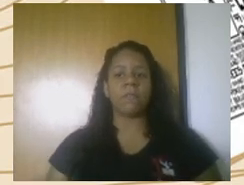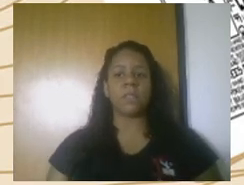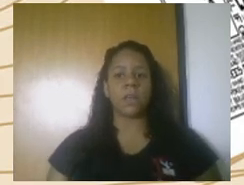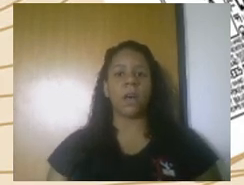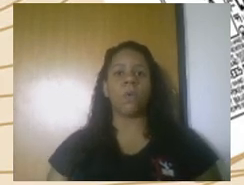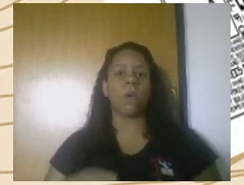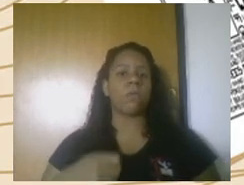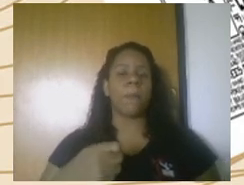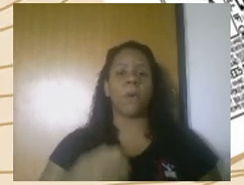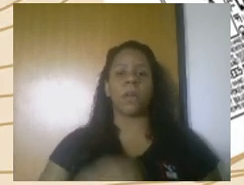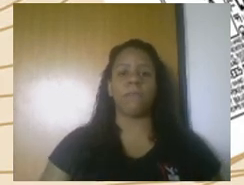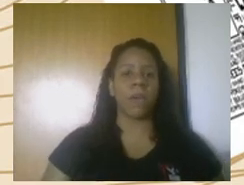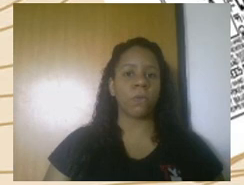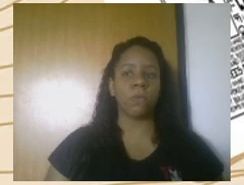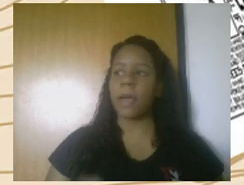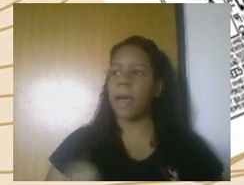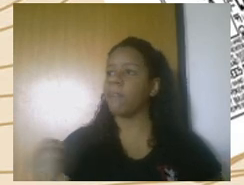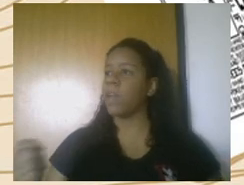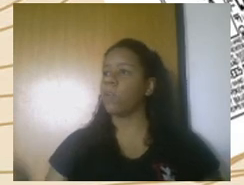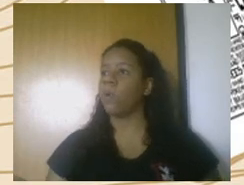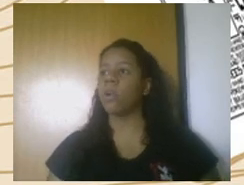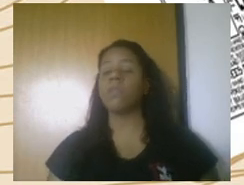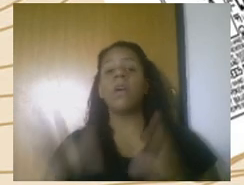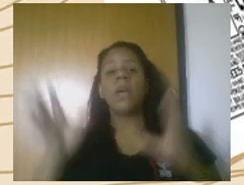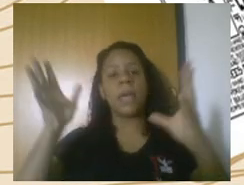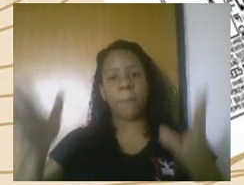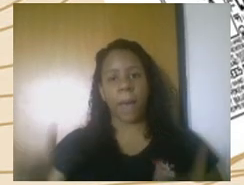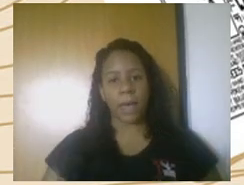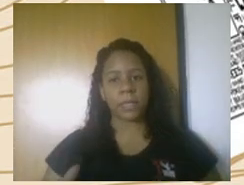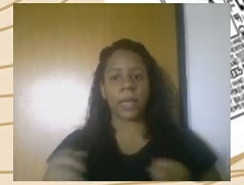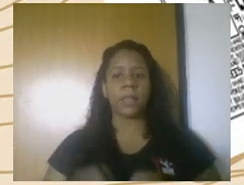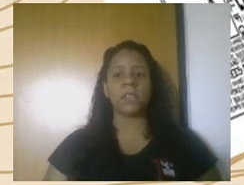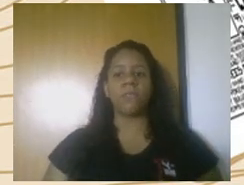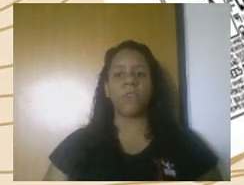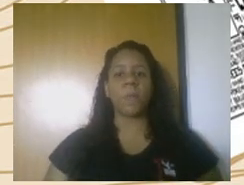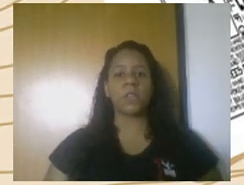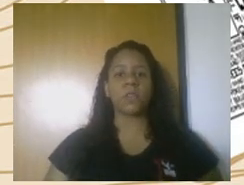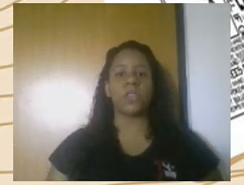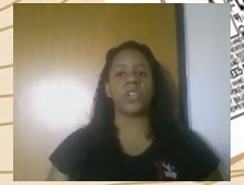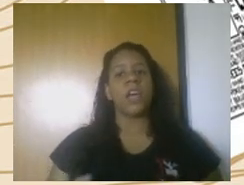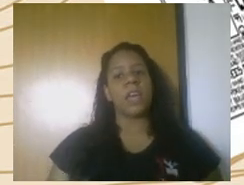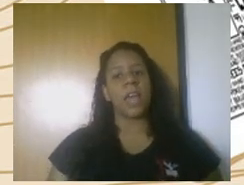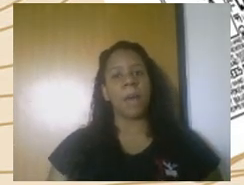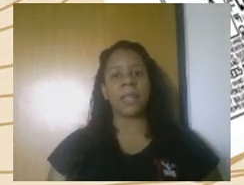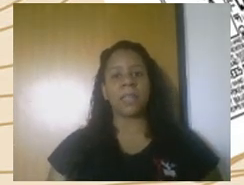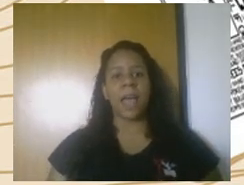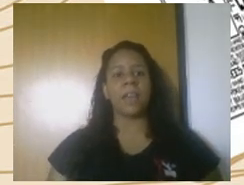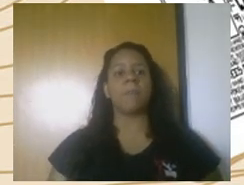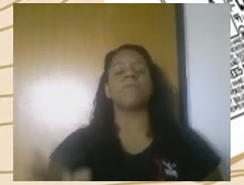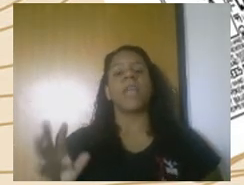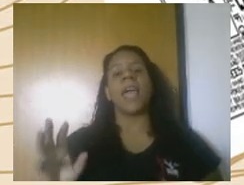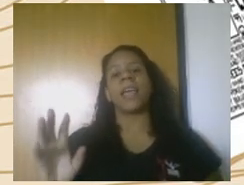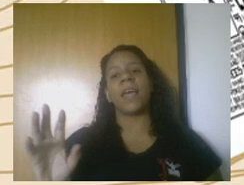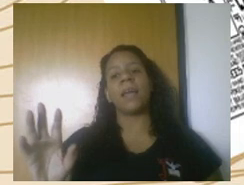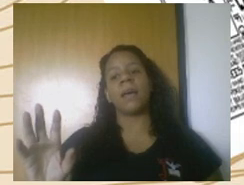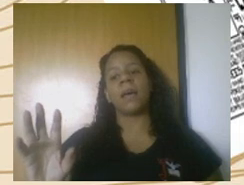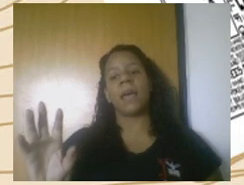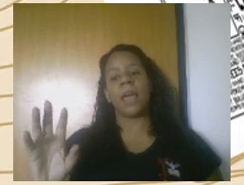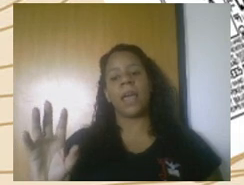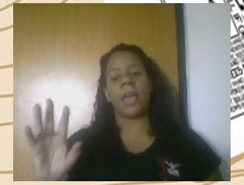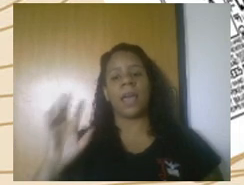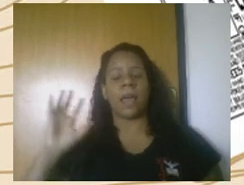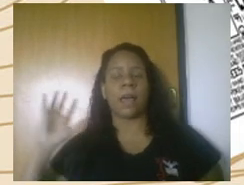na televisão, quando o repórter vai em um lugar, vai em outro e passa aquelas informações. E a matéria é